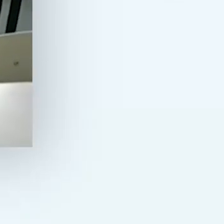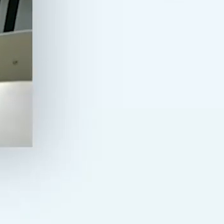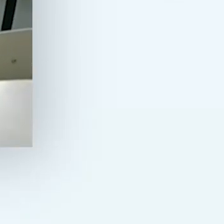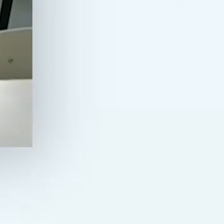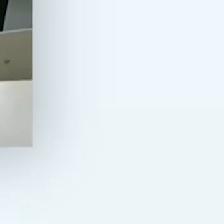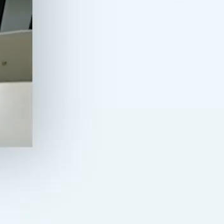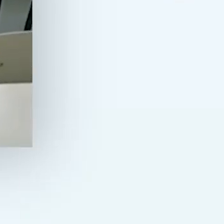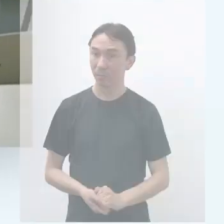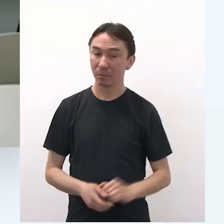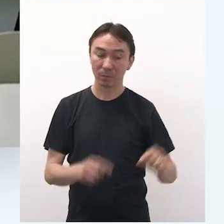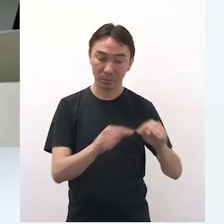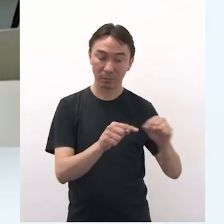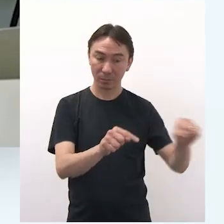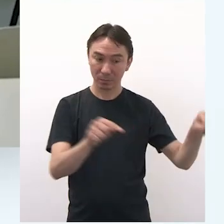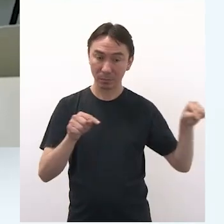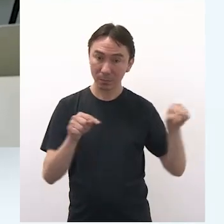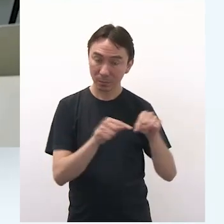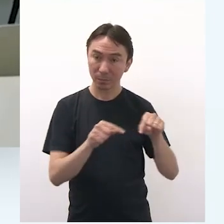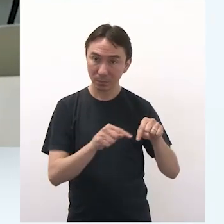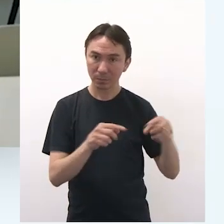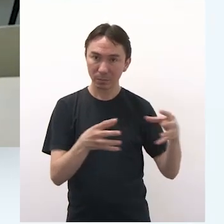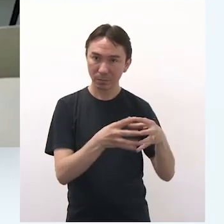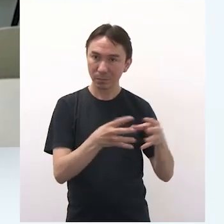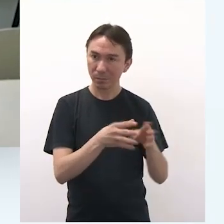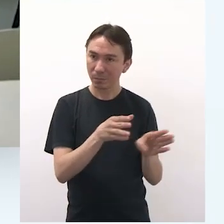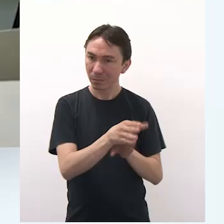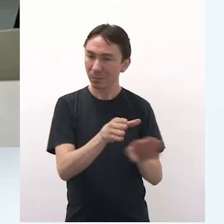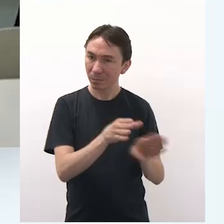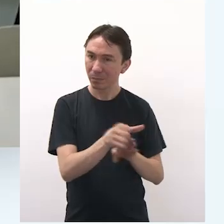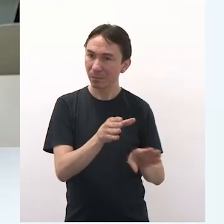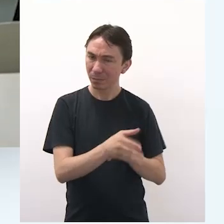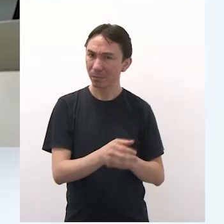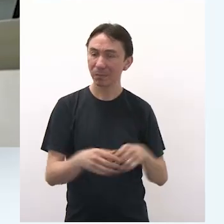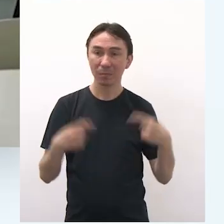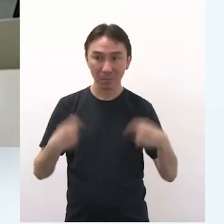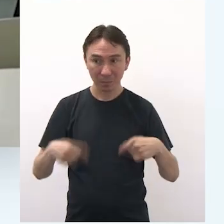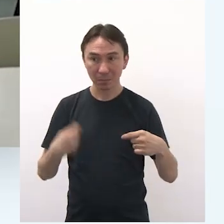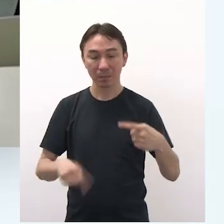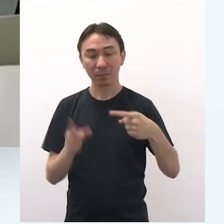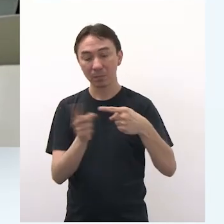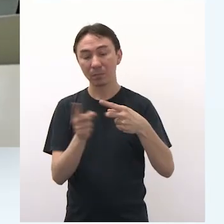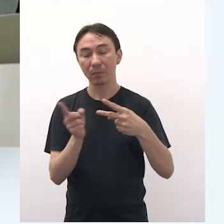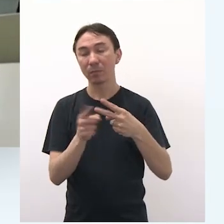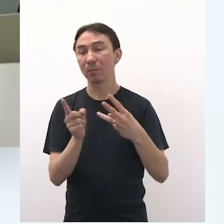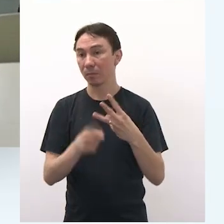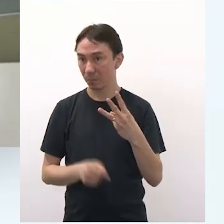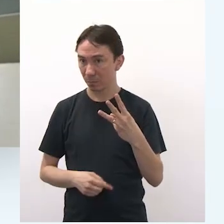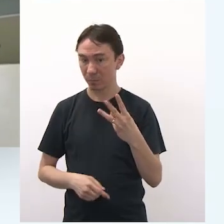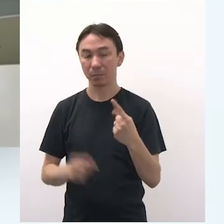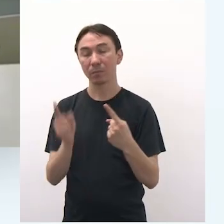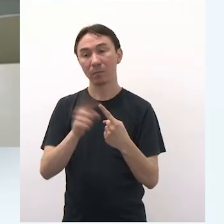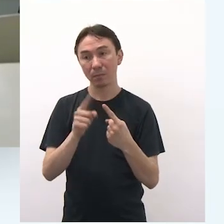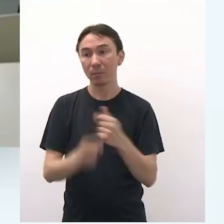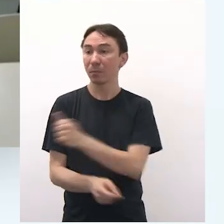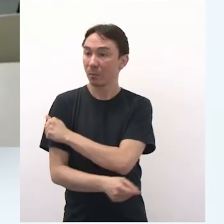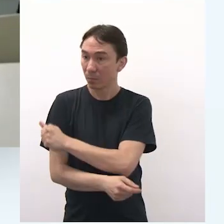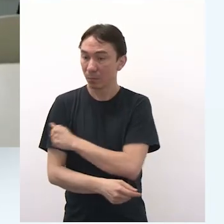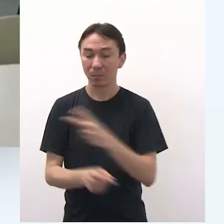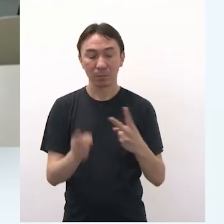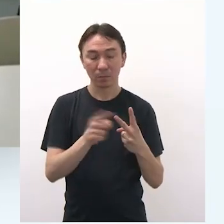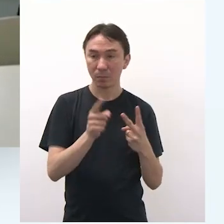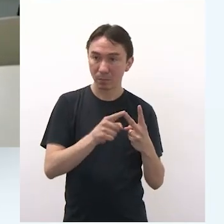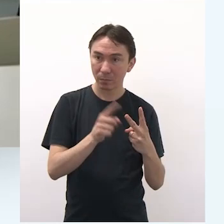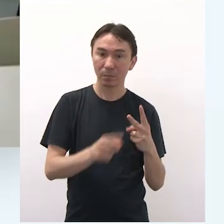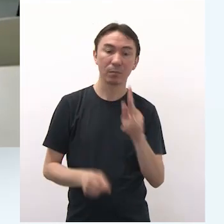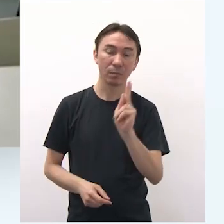Conselho de classe, para haver um conselho de classe tem que ter 3 partes, né? O aluno, os professores e